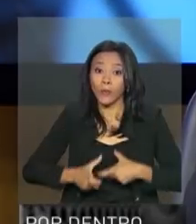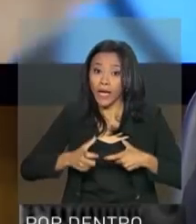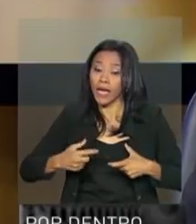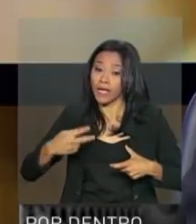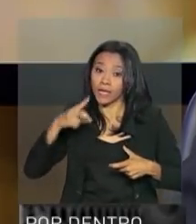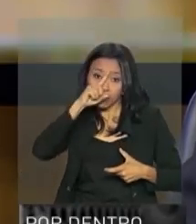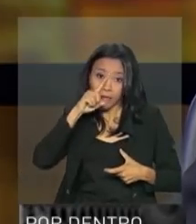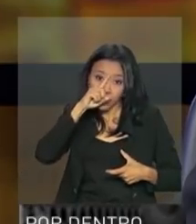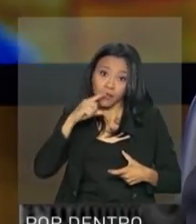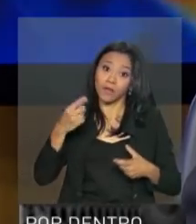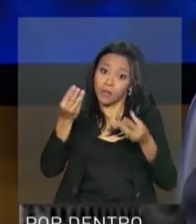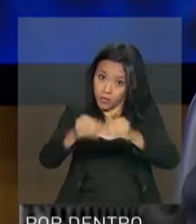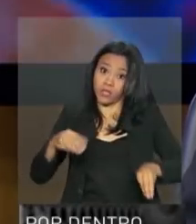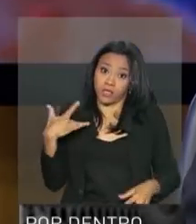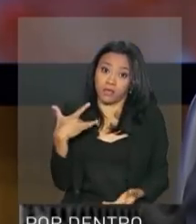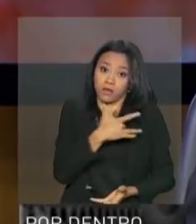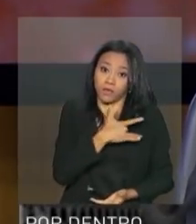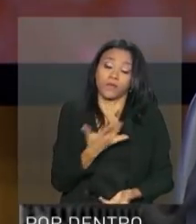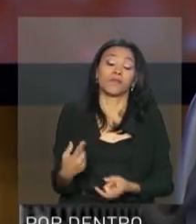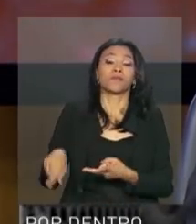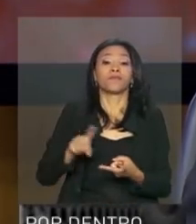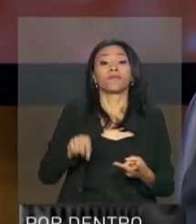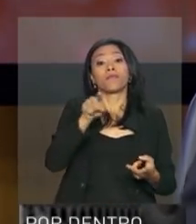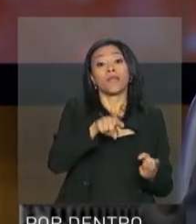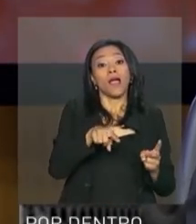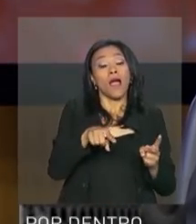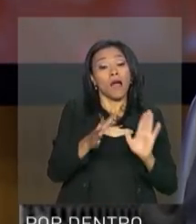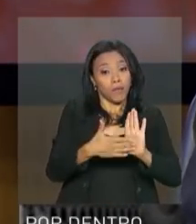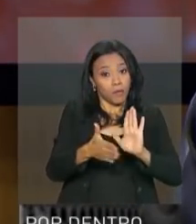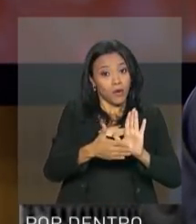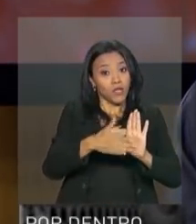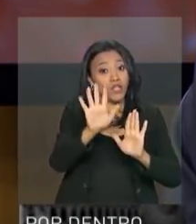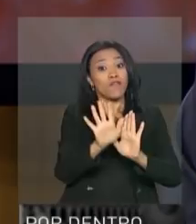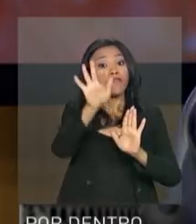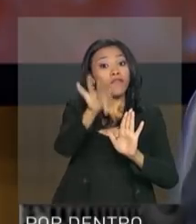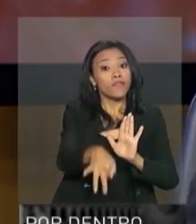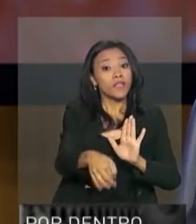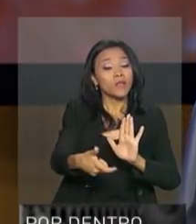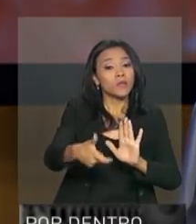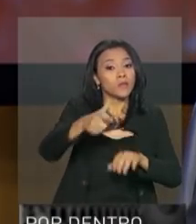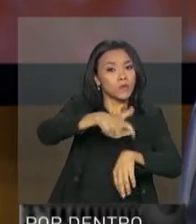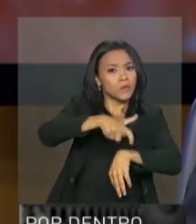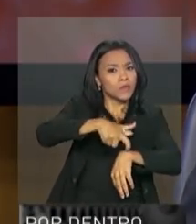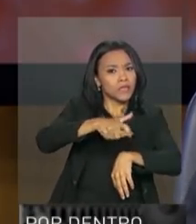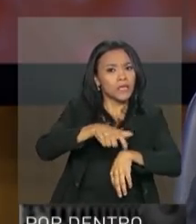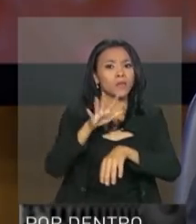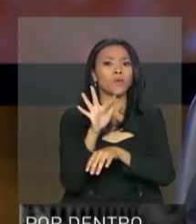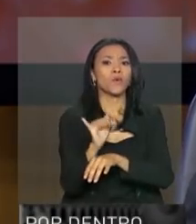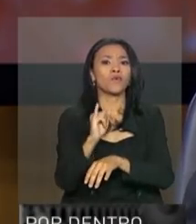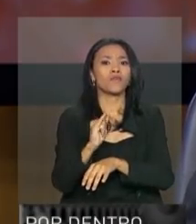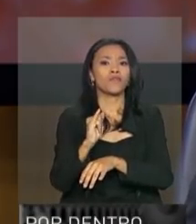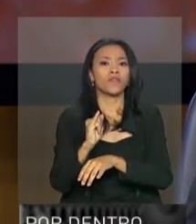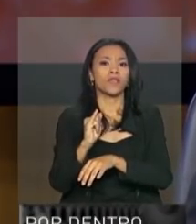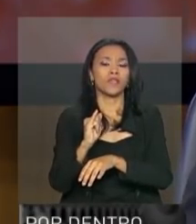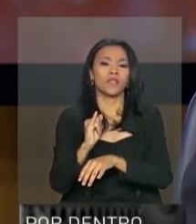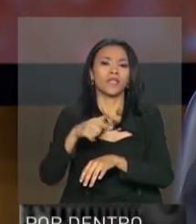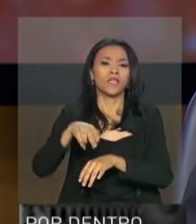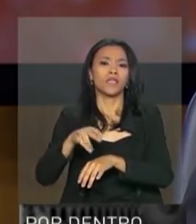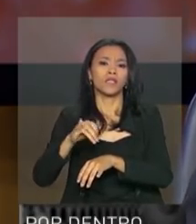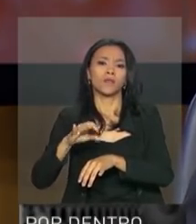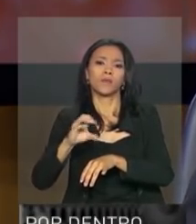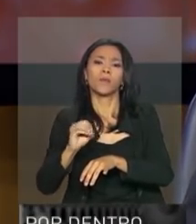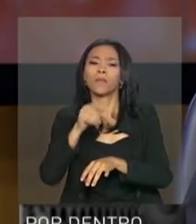à sua saúde. Com relação à conversão, a reforma propõe o fim do tempo ficto. O que seria o tempo ficto? Aqueles tempos de contribuição